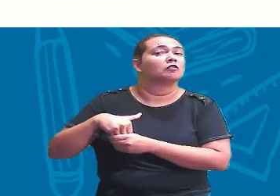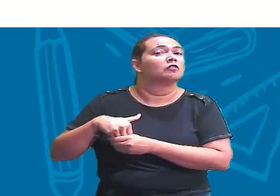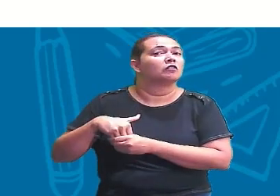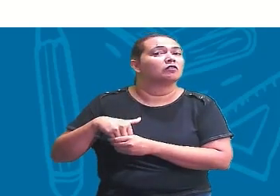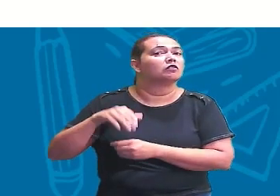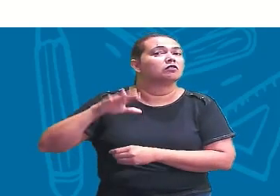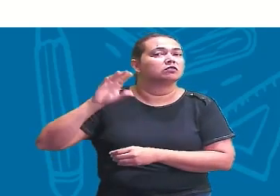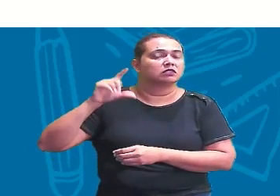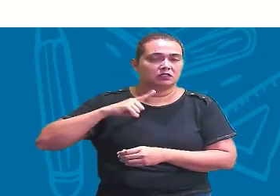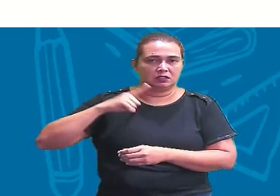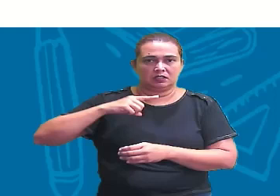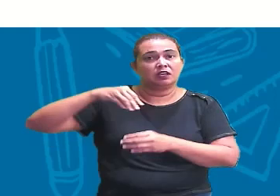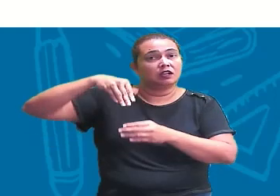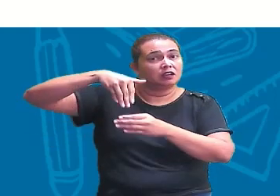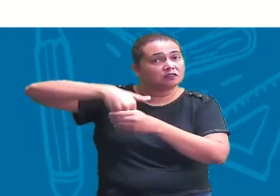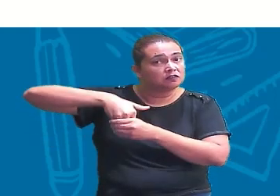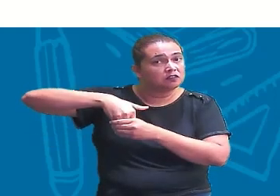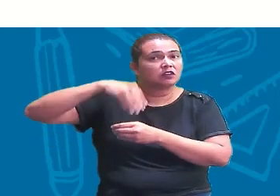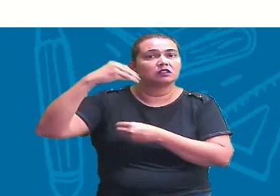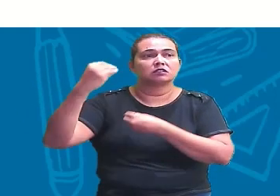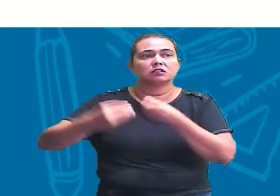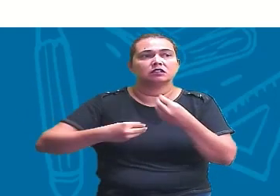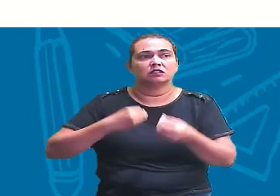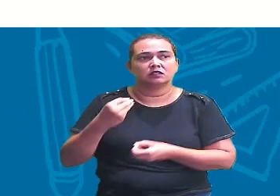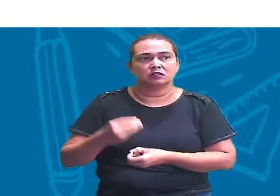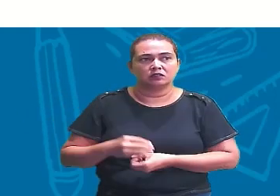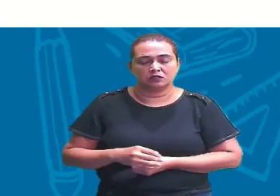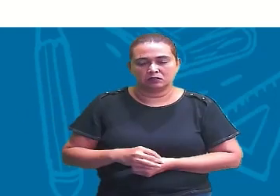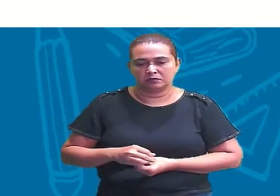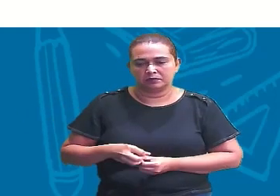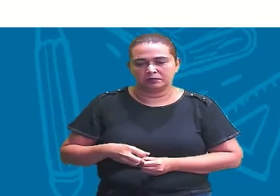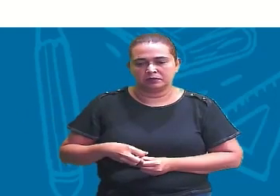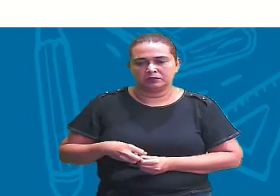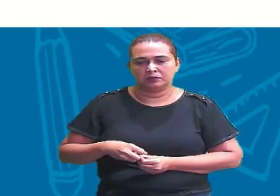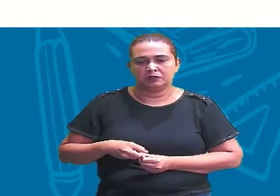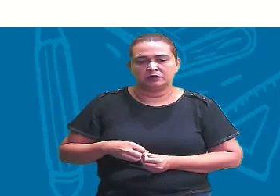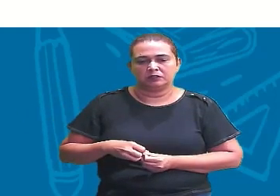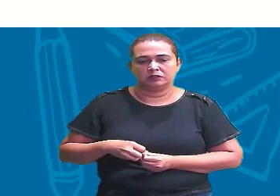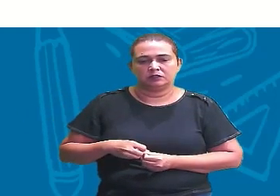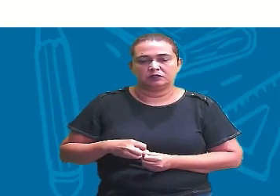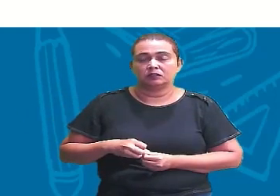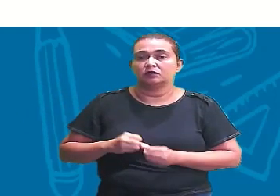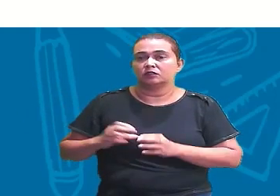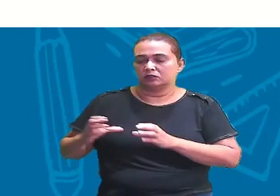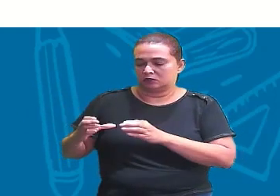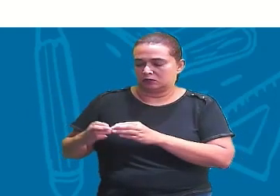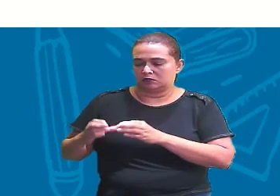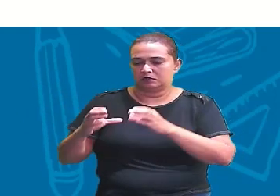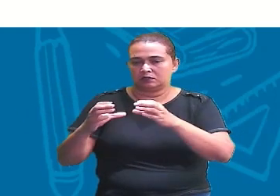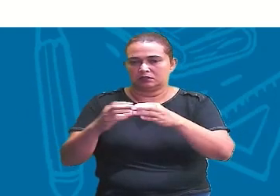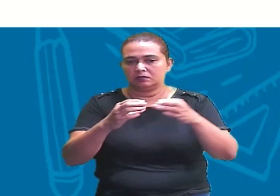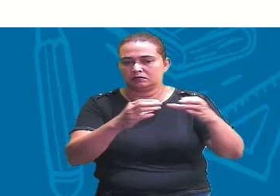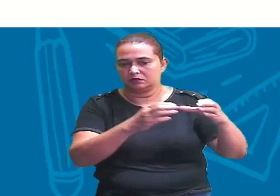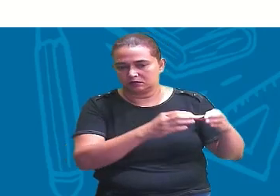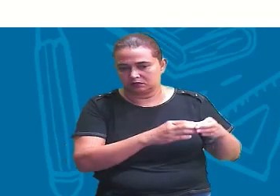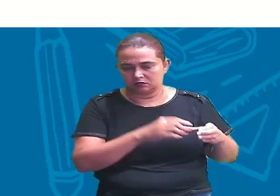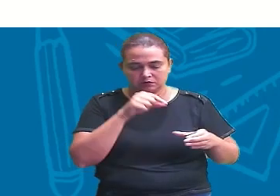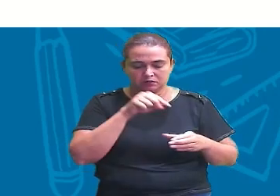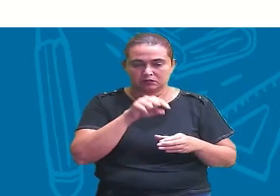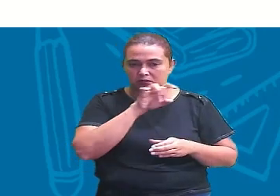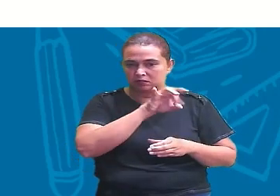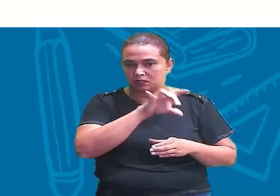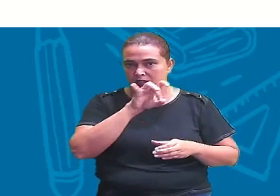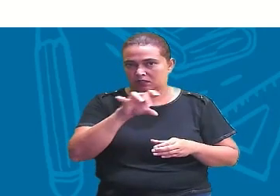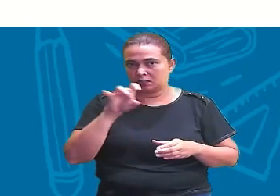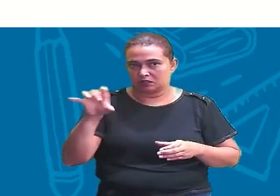nessa reunião? Nessa reunião, a votação ela ia acontecer por estado. O que isso quer dizer? Isso quer dizer que